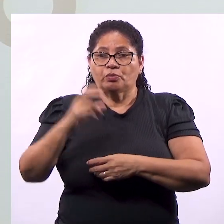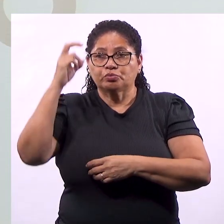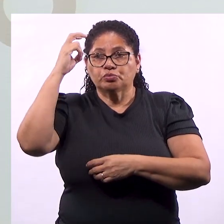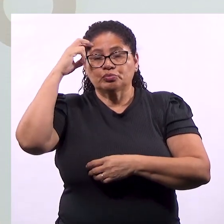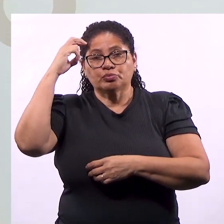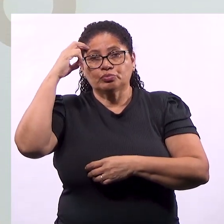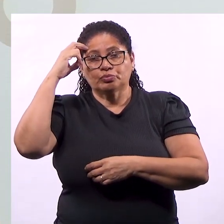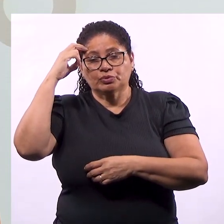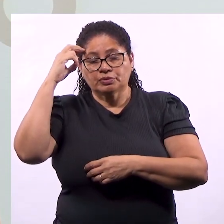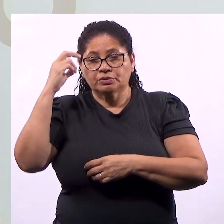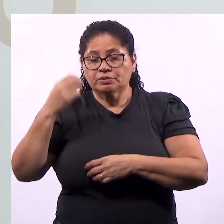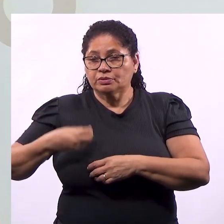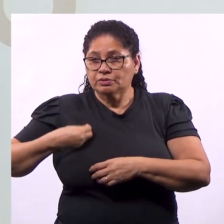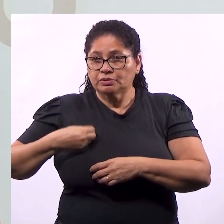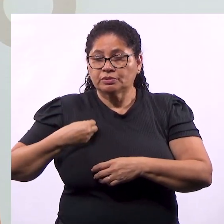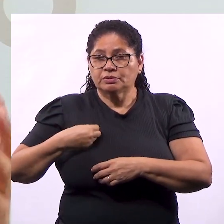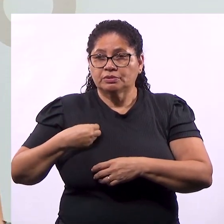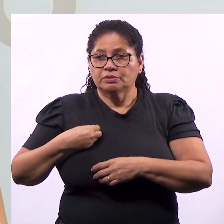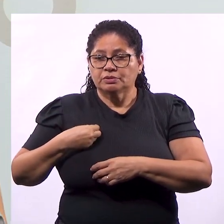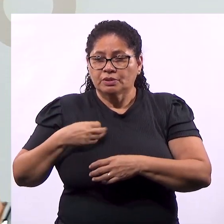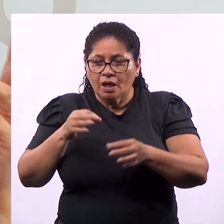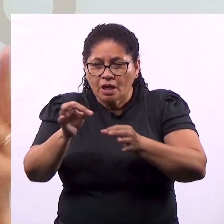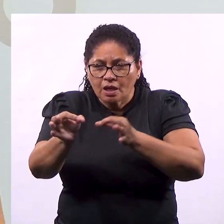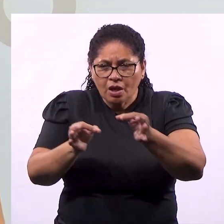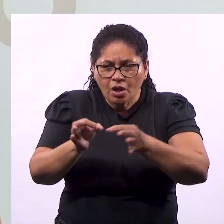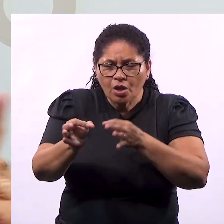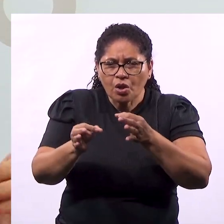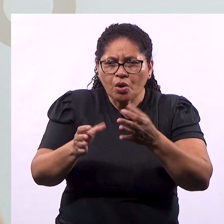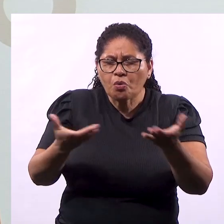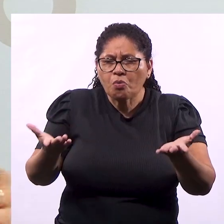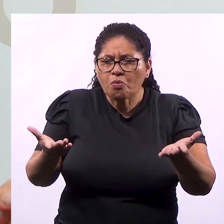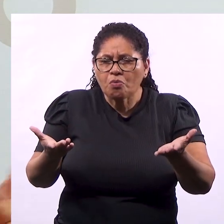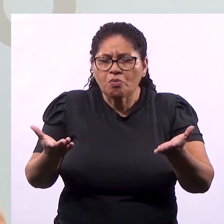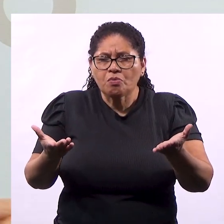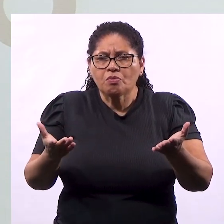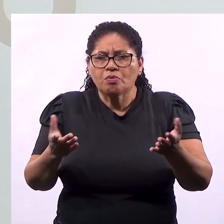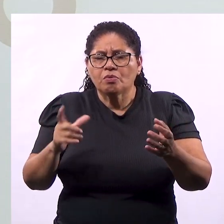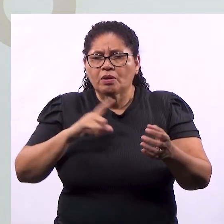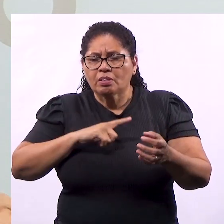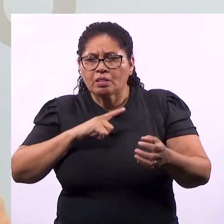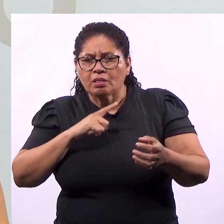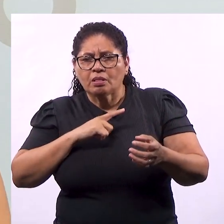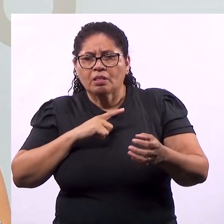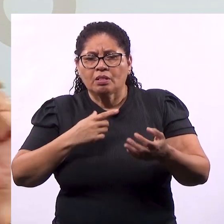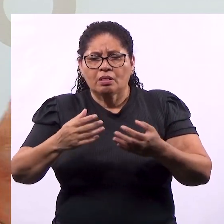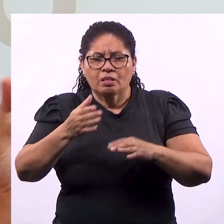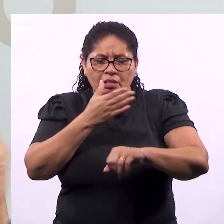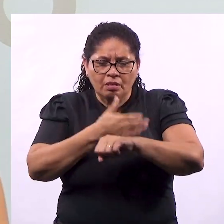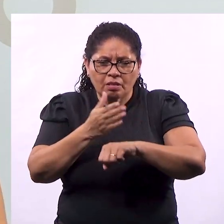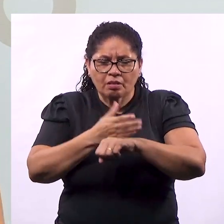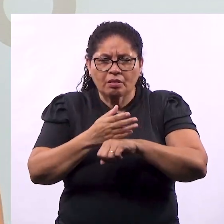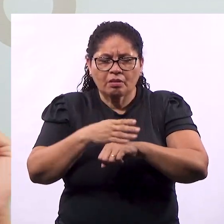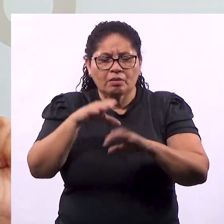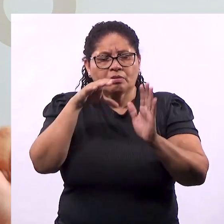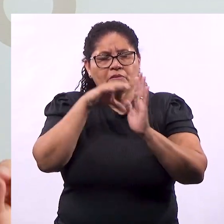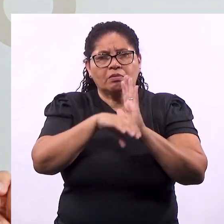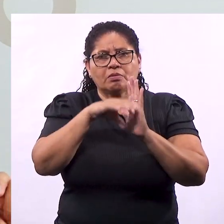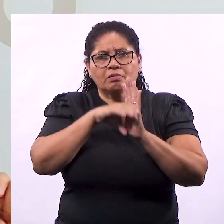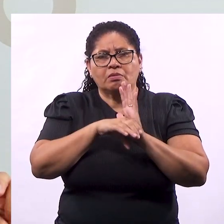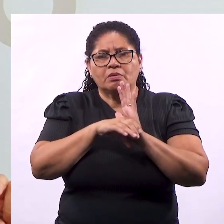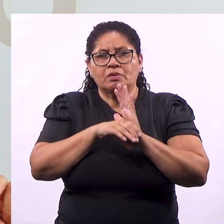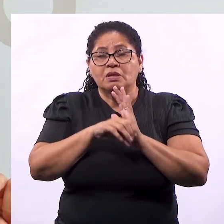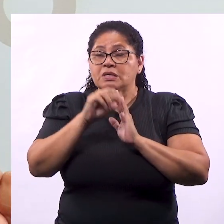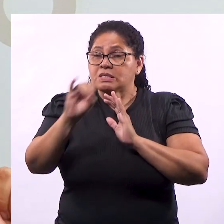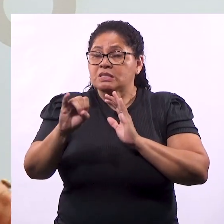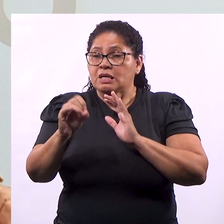ser intercultural se ela é existente você vai analisar Quais são os elementos dessa prática que se relacionam com esses